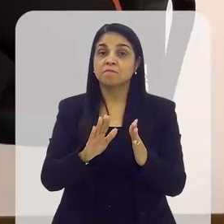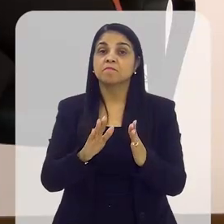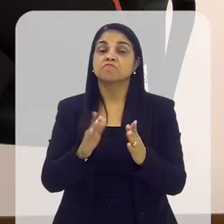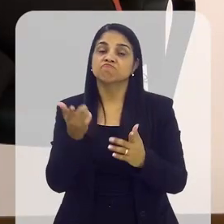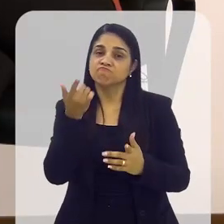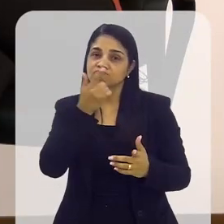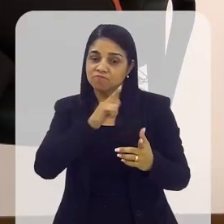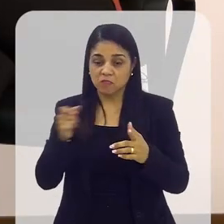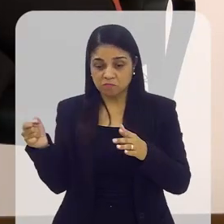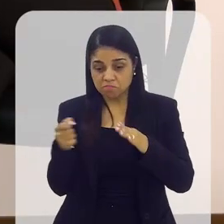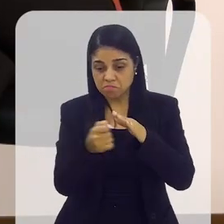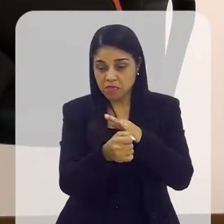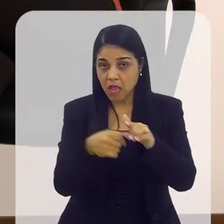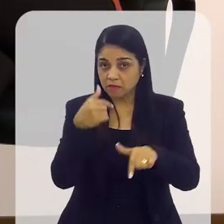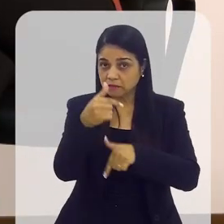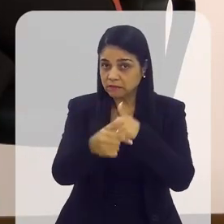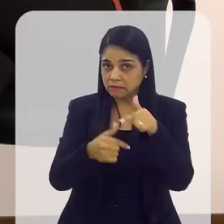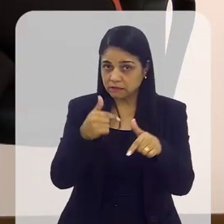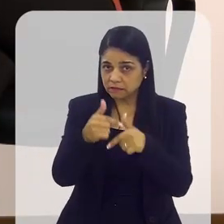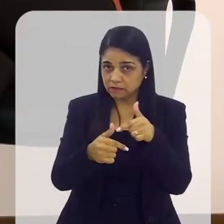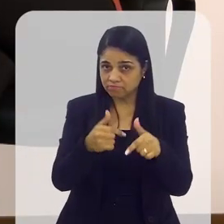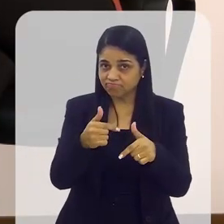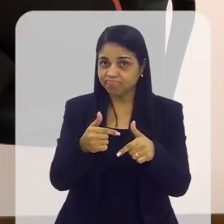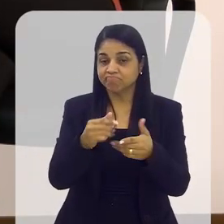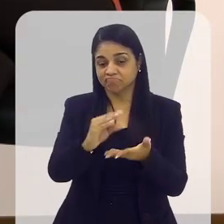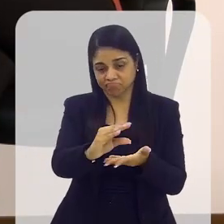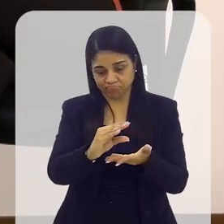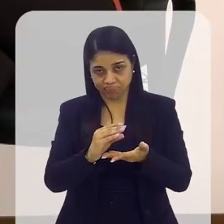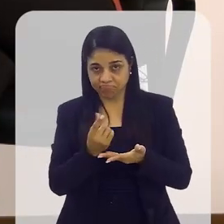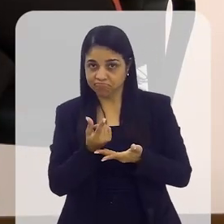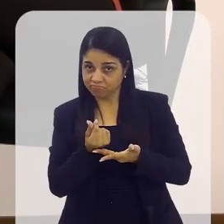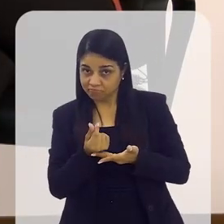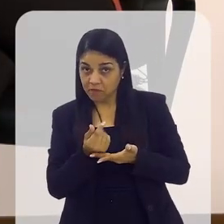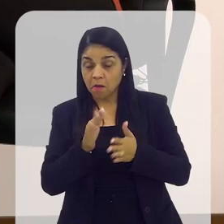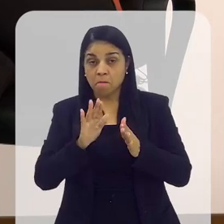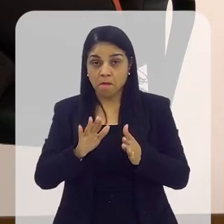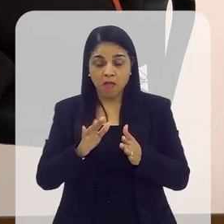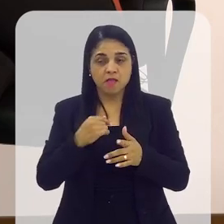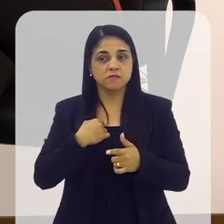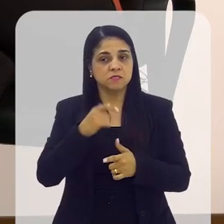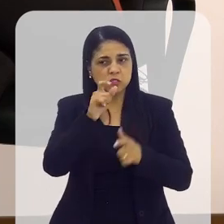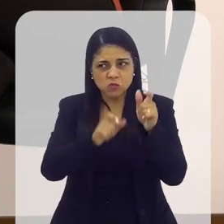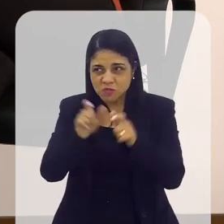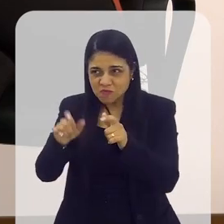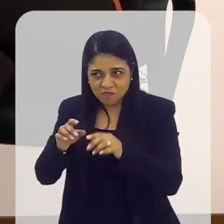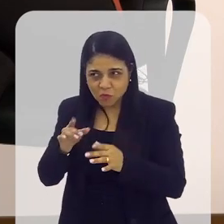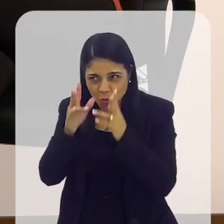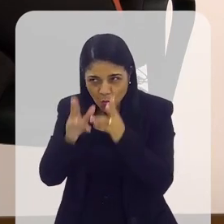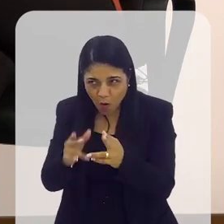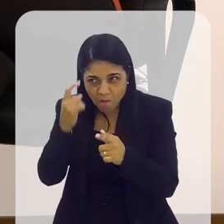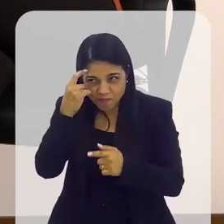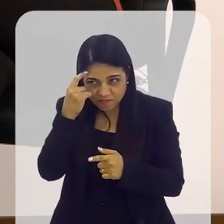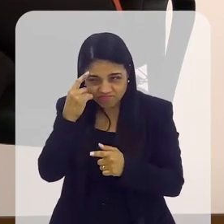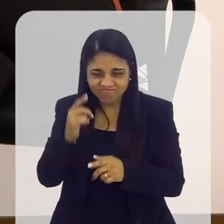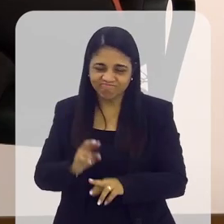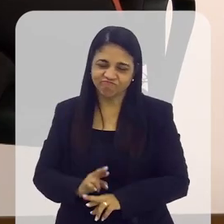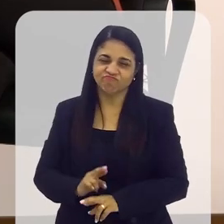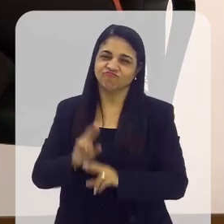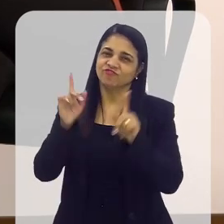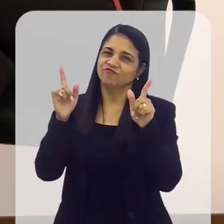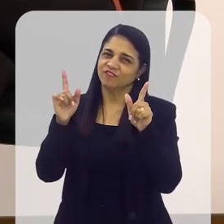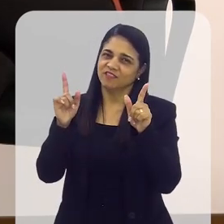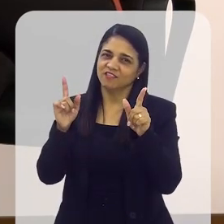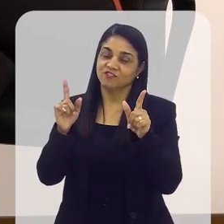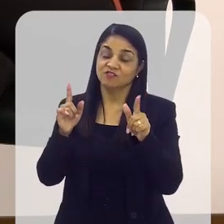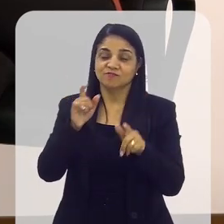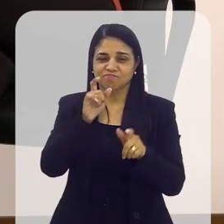mais, se especializar mais, e com isso no mercado de trabalho ela passa a ganhar mais, mas nem todos pensam assim, né? Infelizmente,